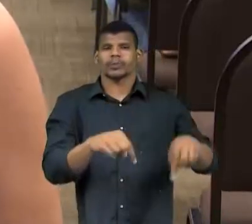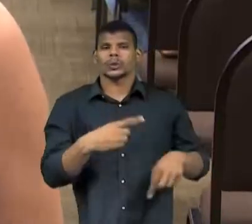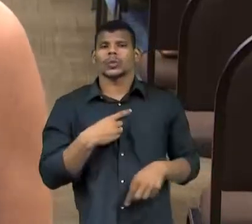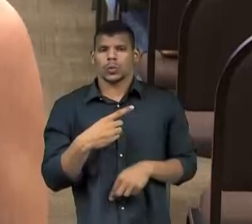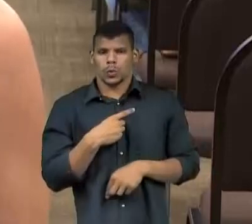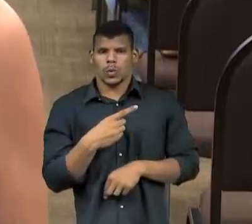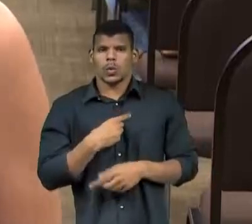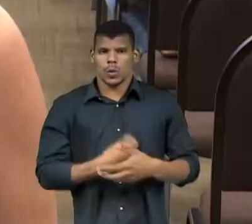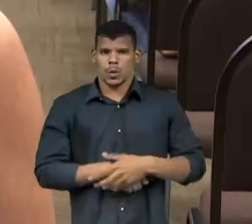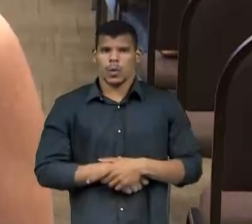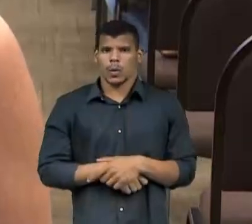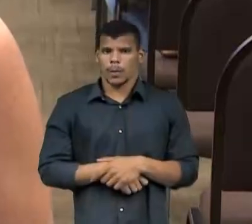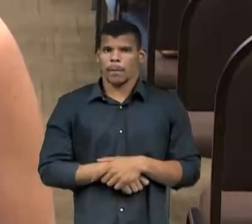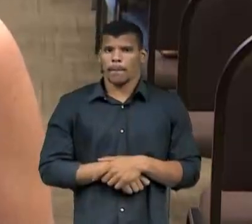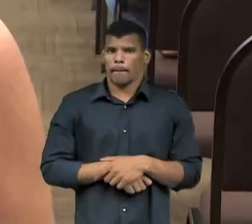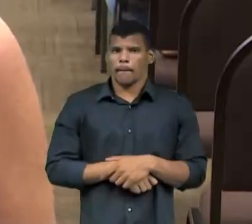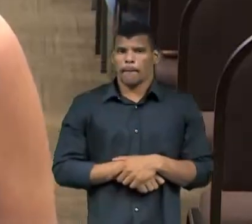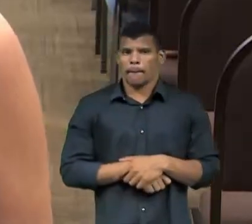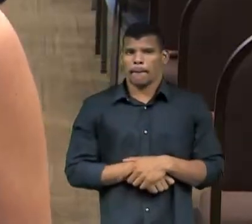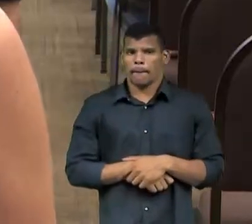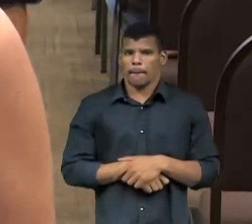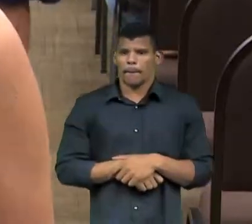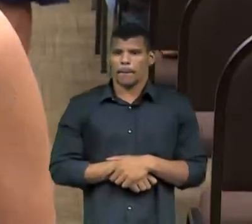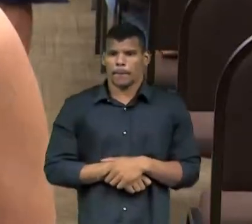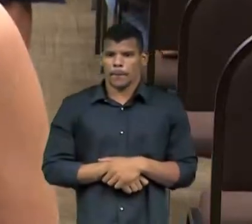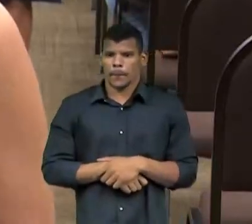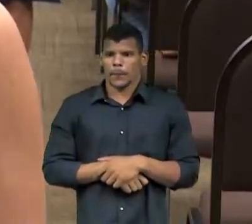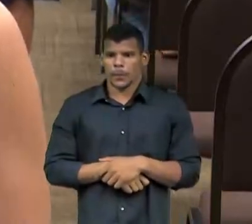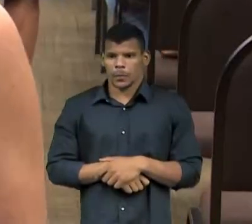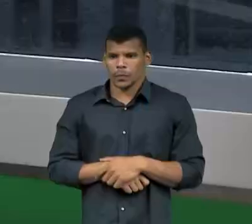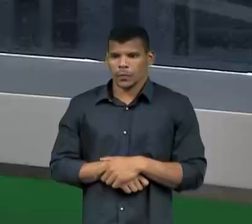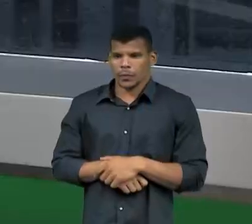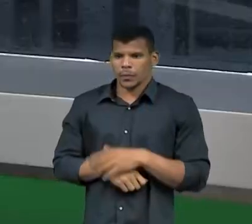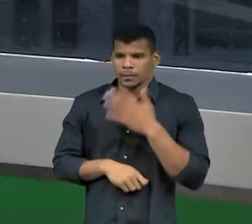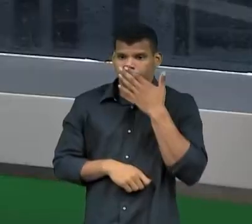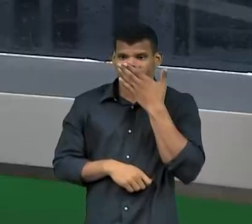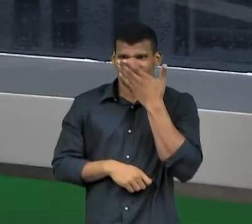primeira infância, de todos os investimentos, na verdade, que é feito na primeira infância.